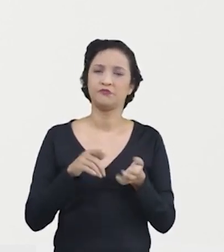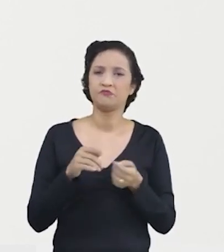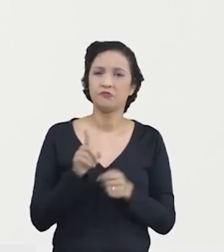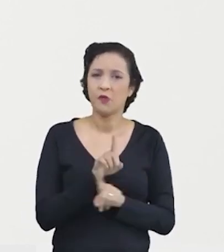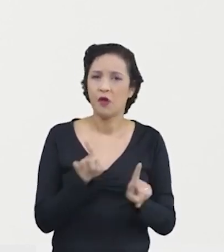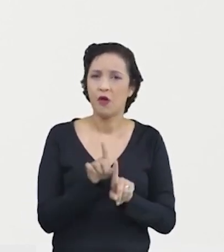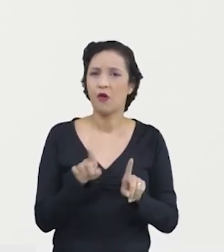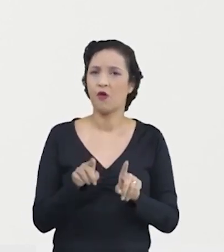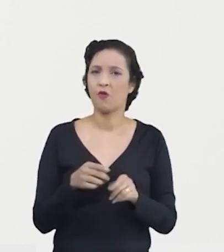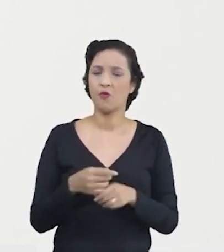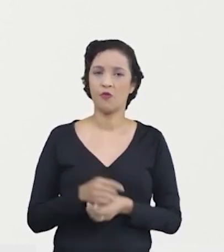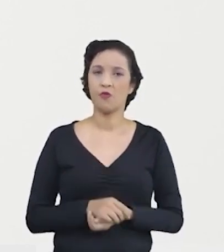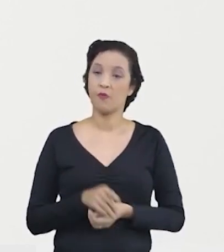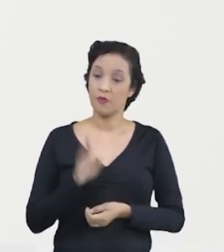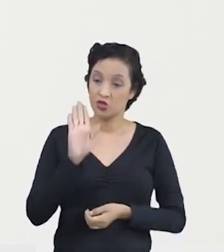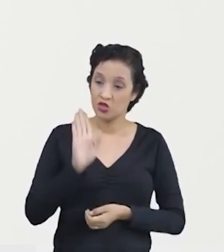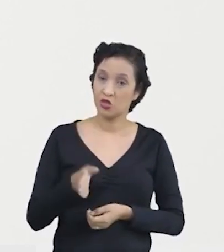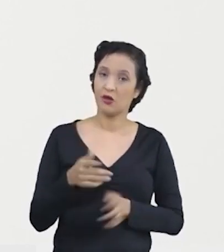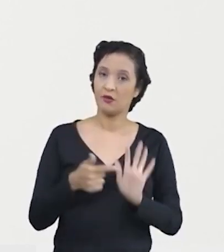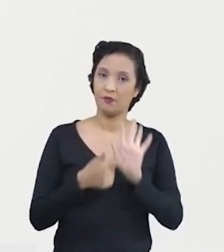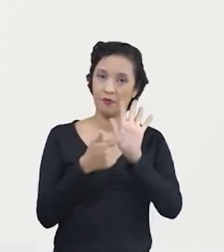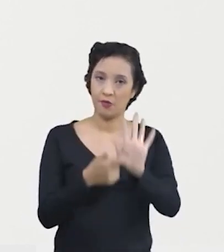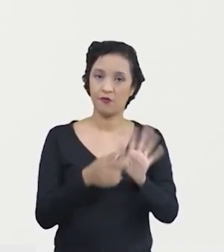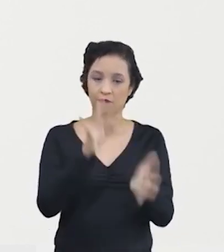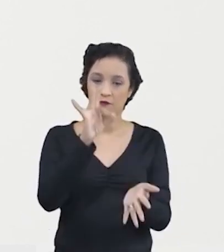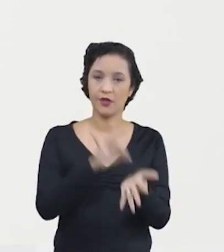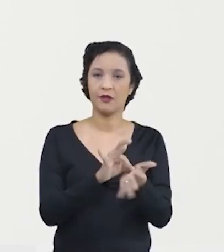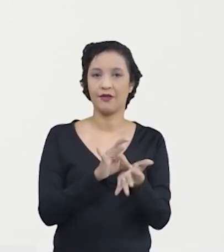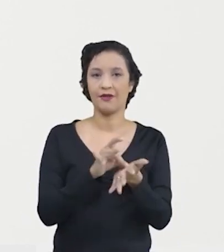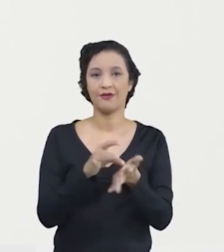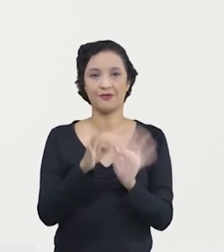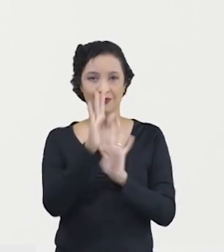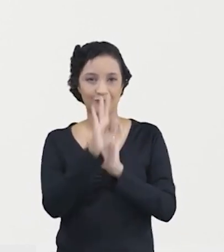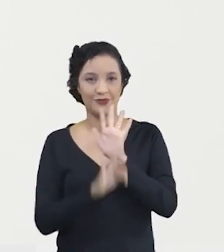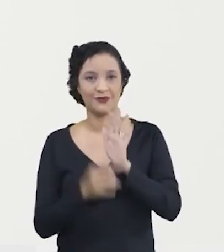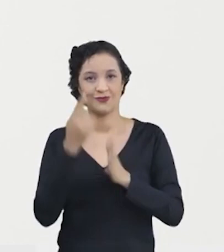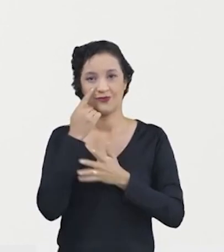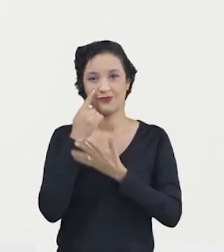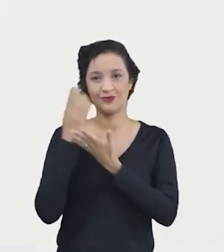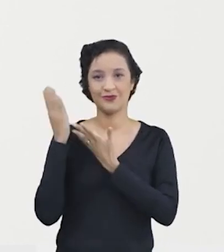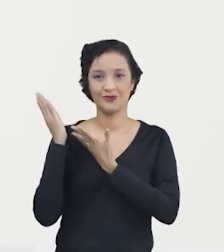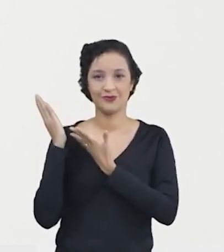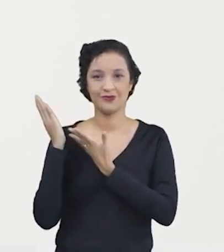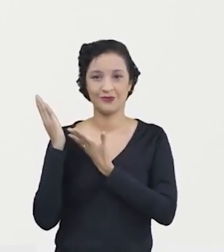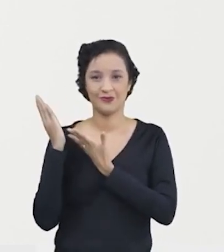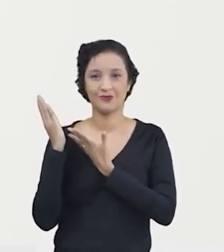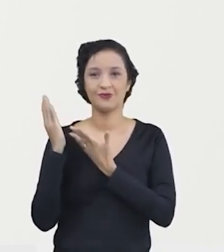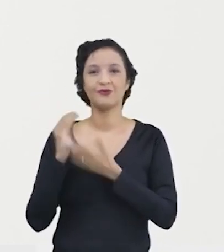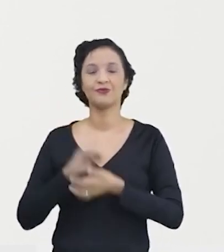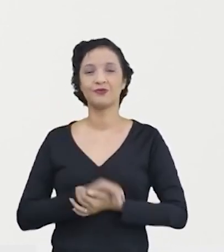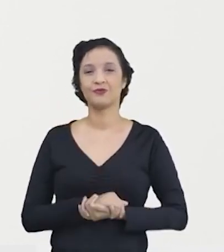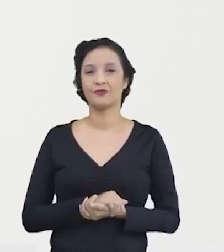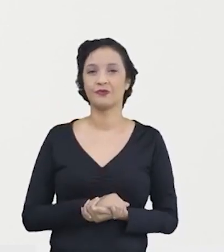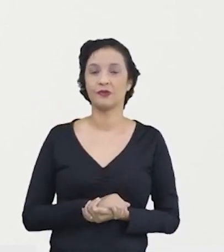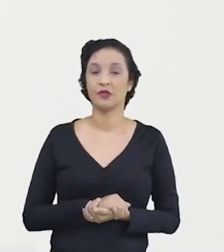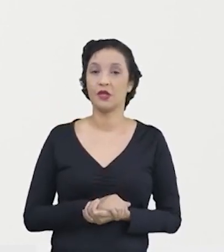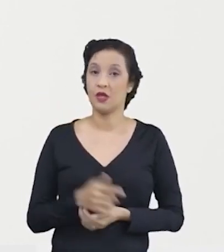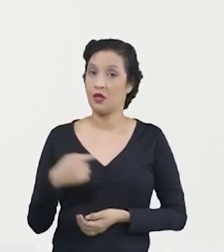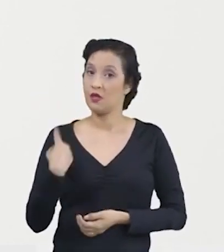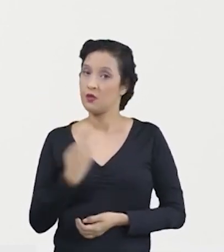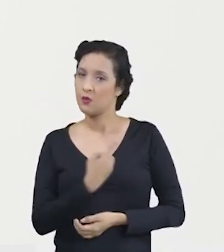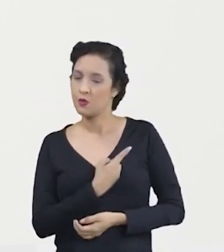está expondo. E geralmente, ó, quando a gente trabalha com esse tipo de texto aqui,